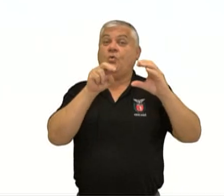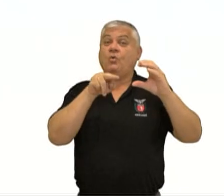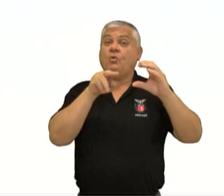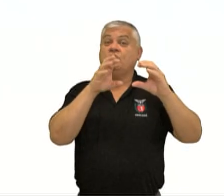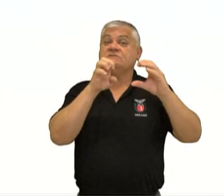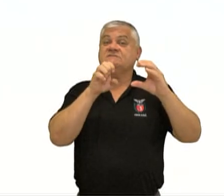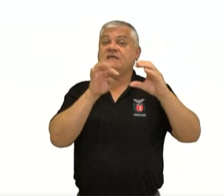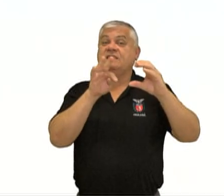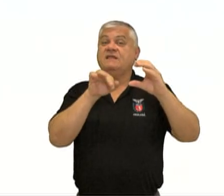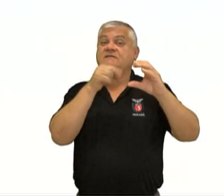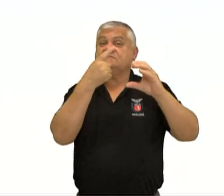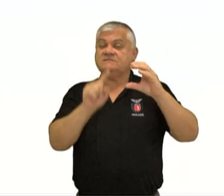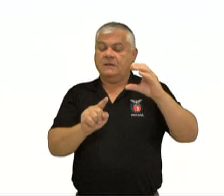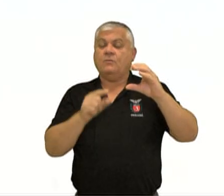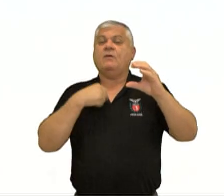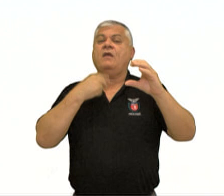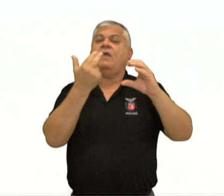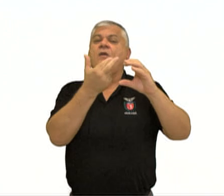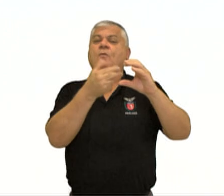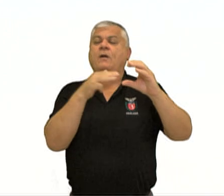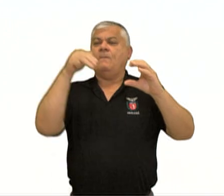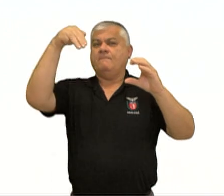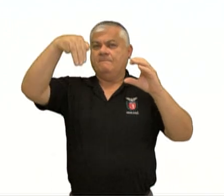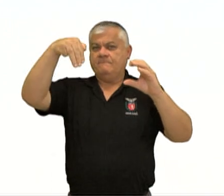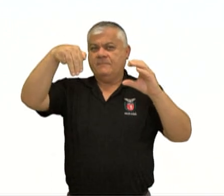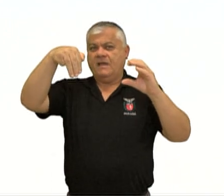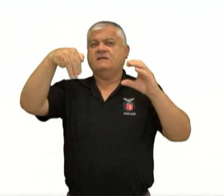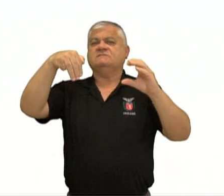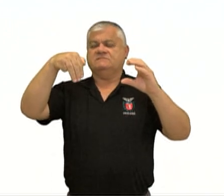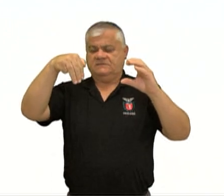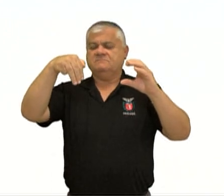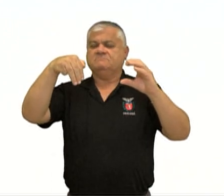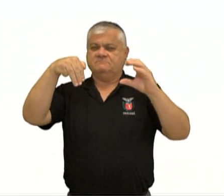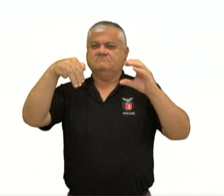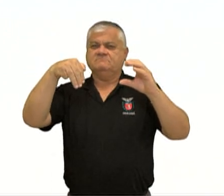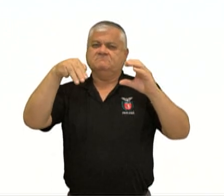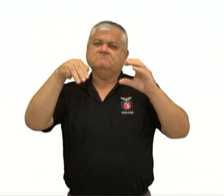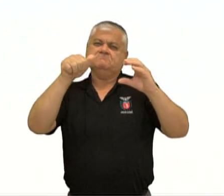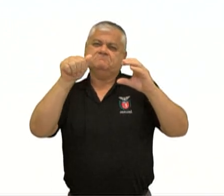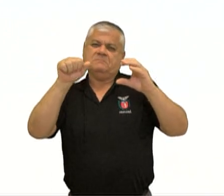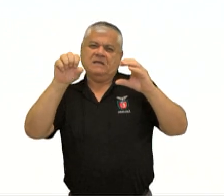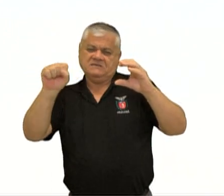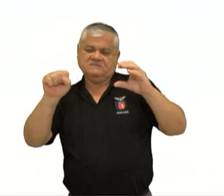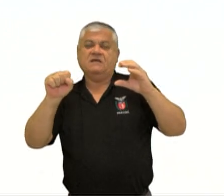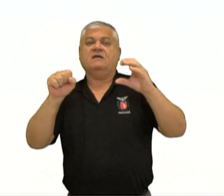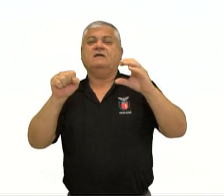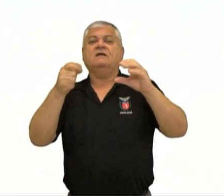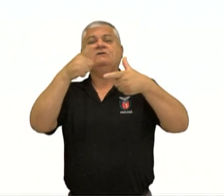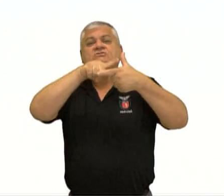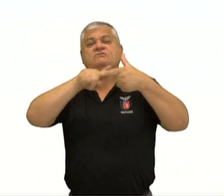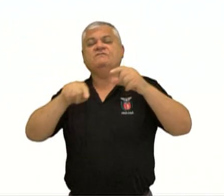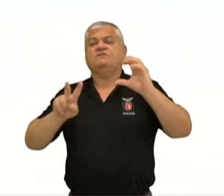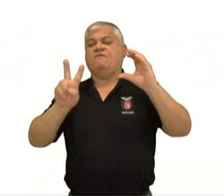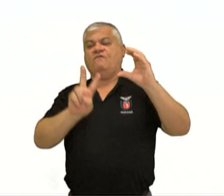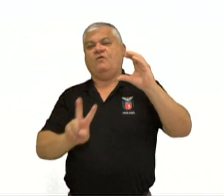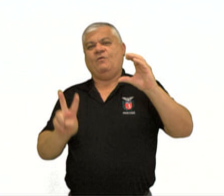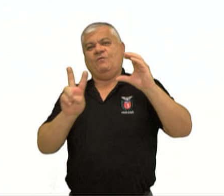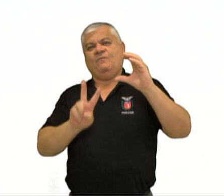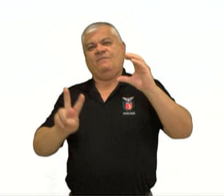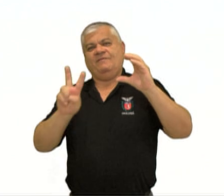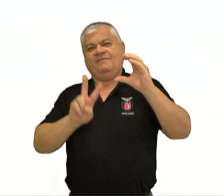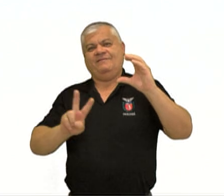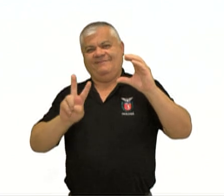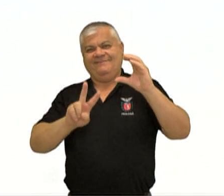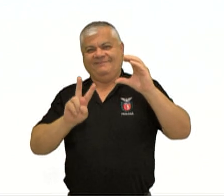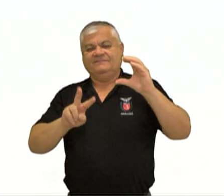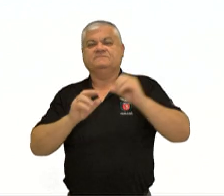que é igual à massa do soluto, então esse 1 aqui sempre indica a massa de soluto, dividido pelo volume da